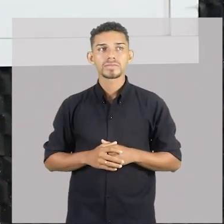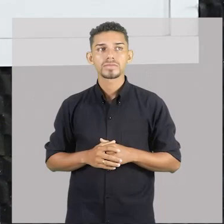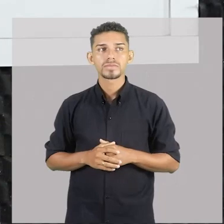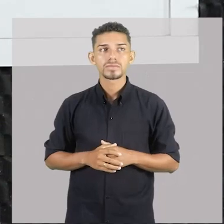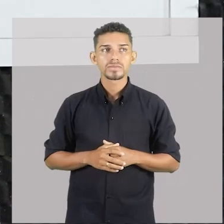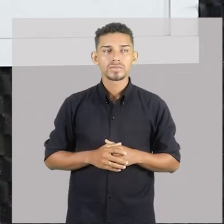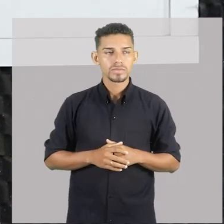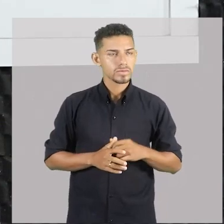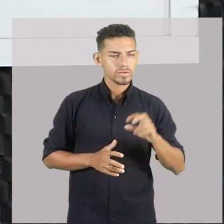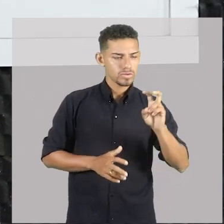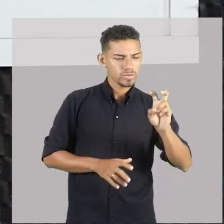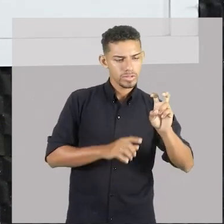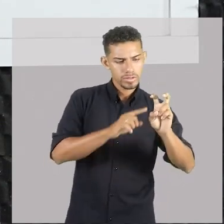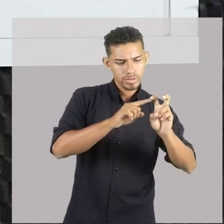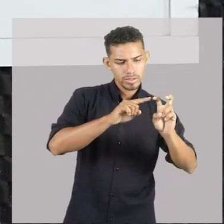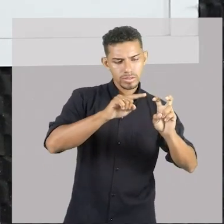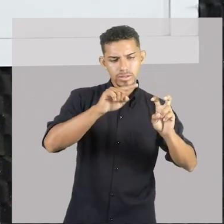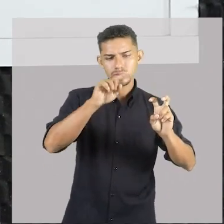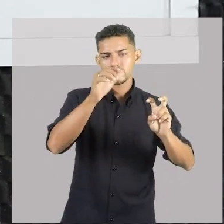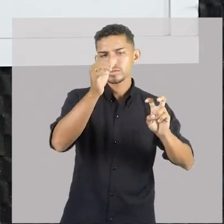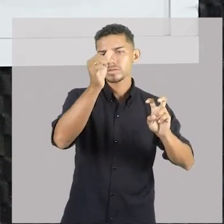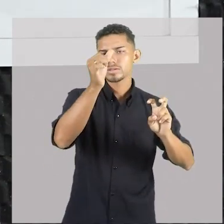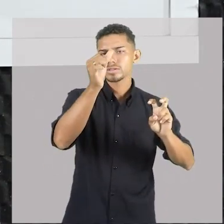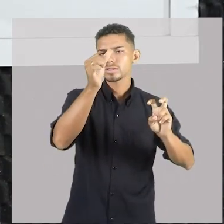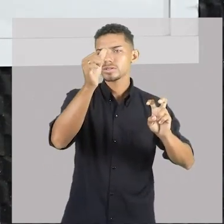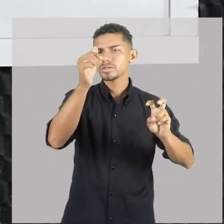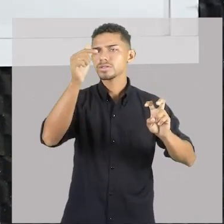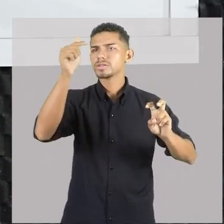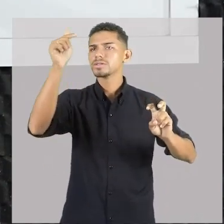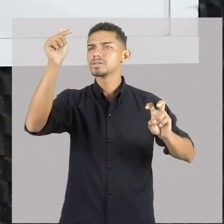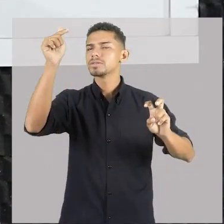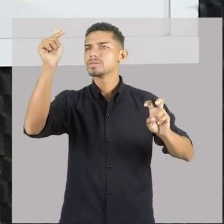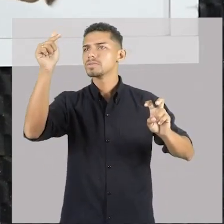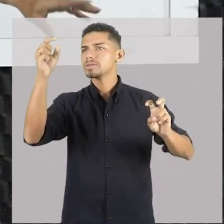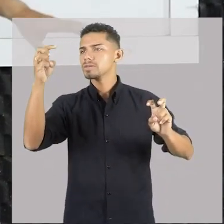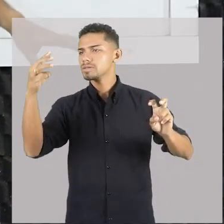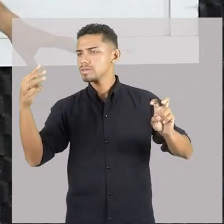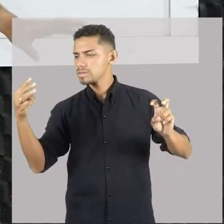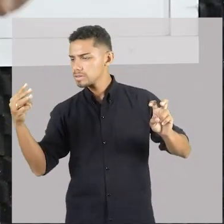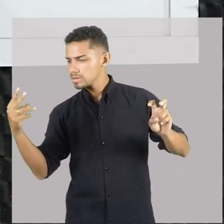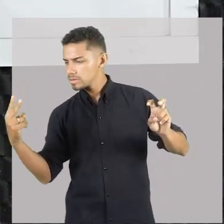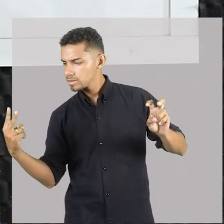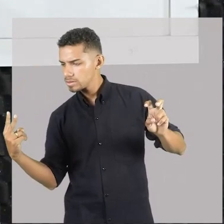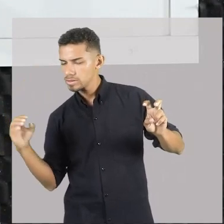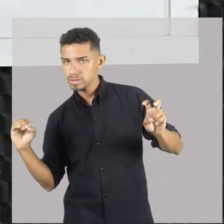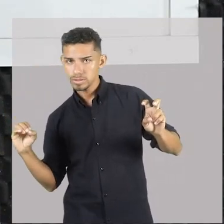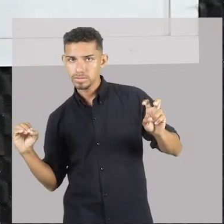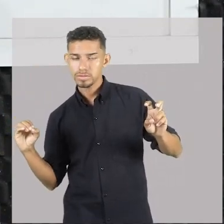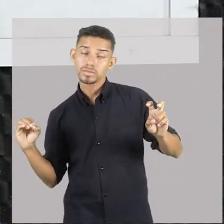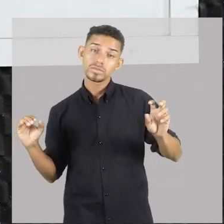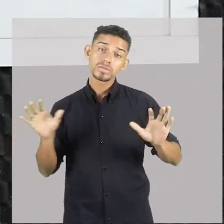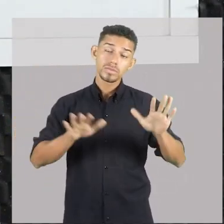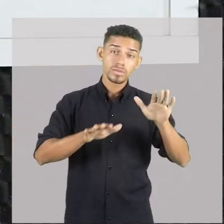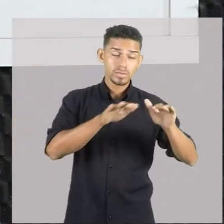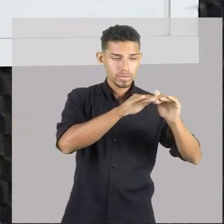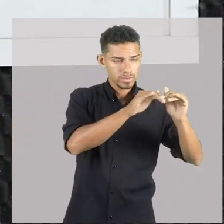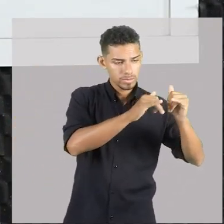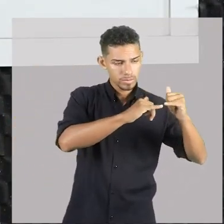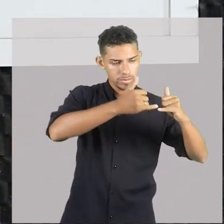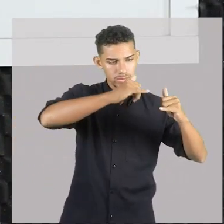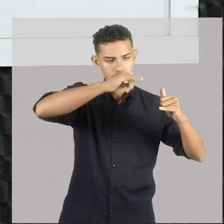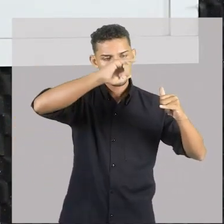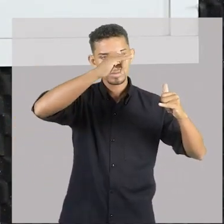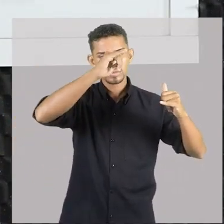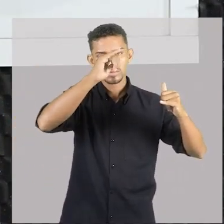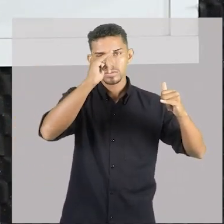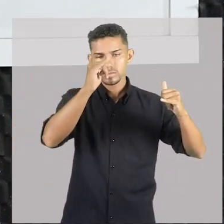começa com 5, depois vai para 6, depois vai para 7, depois diminui para 3, depois para 2 e zera. Então veja que a corrente elétrica